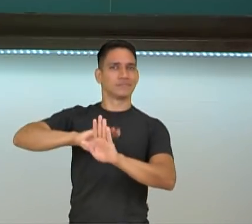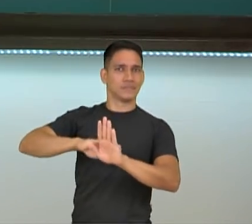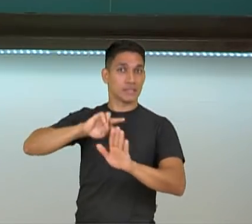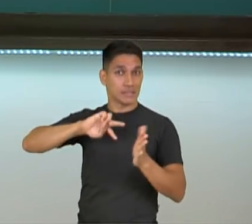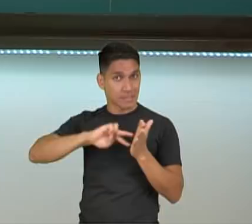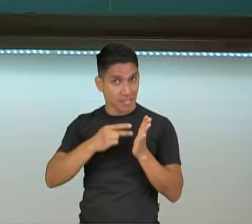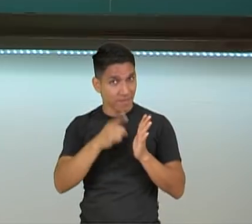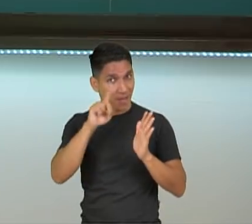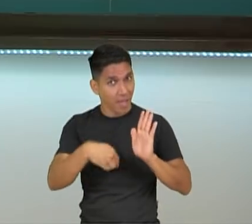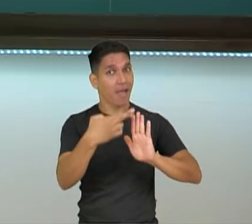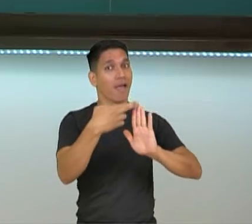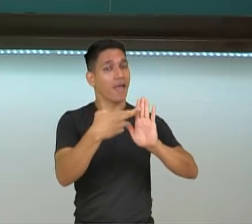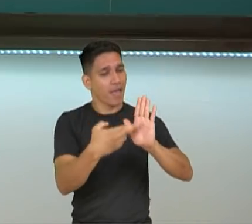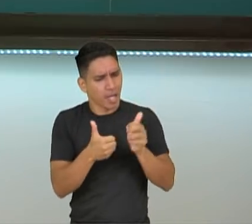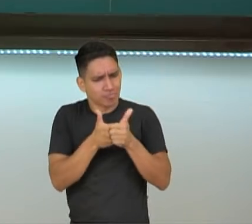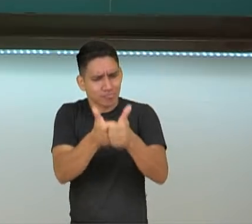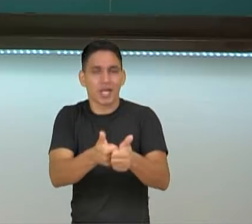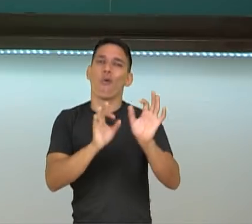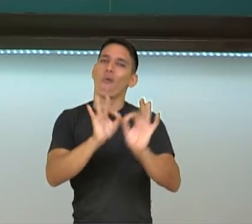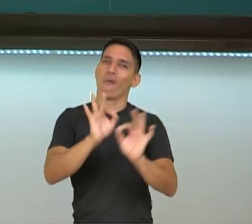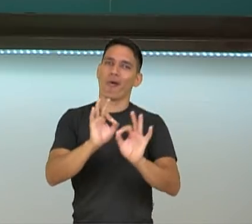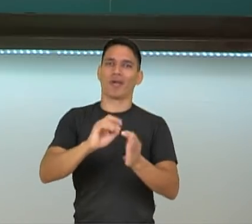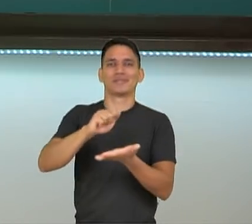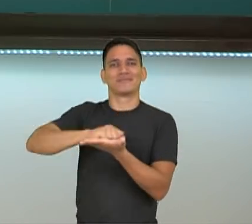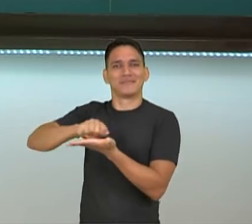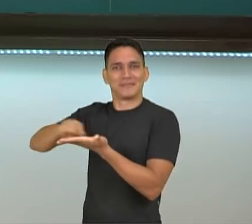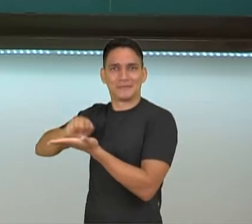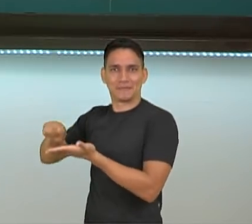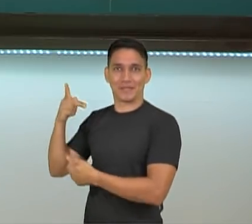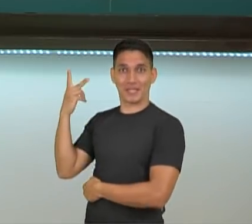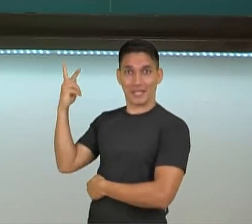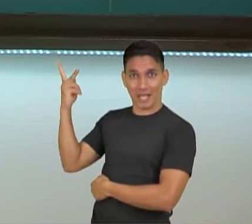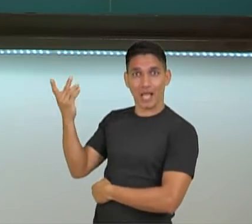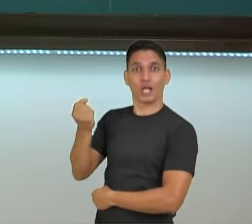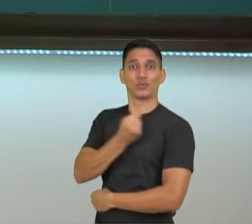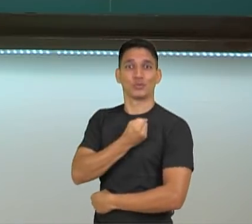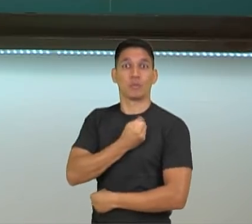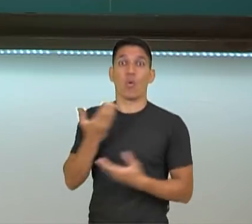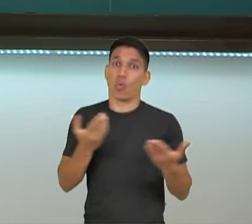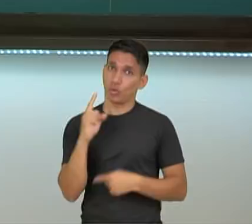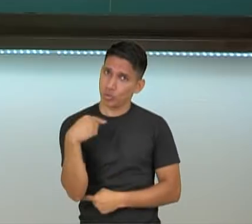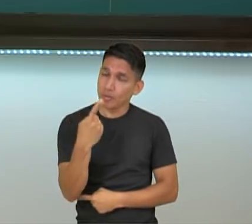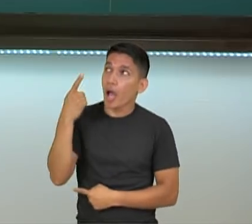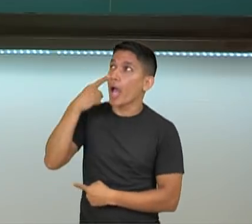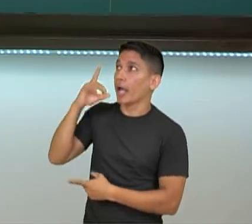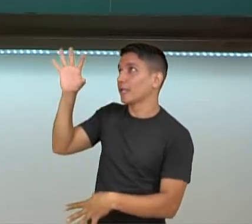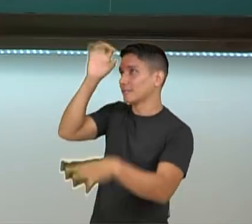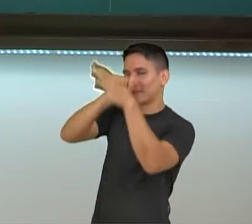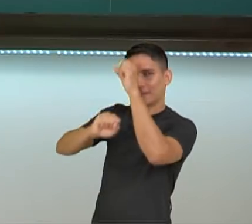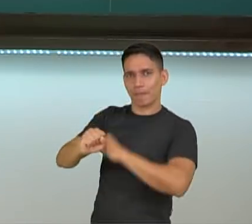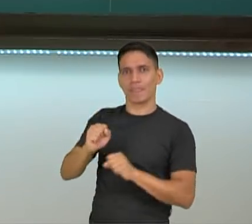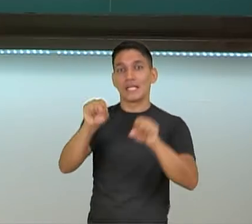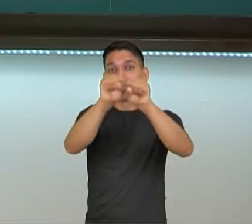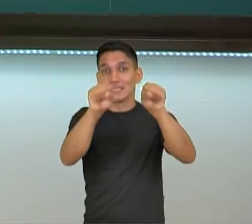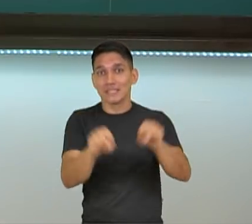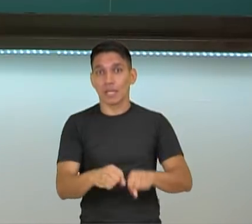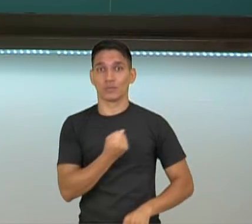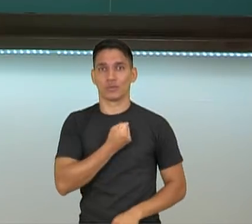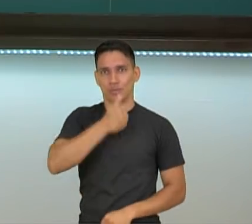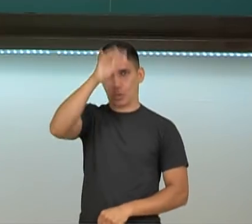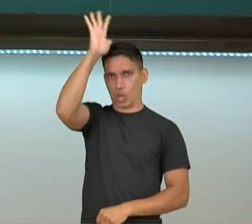regras que organizam a escrita desses números, certo? E hoje a gente vai ver o sistema de numeração romano, vai ver essas